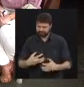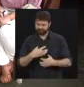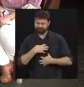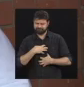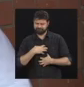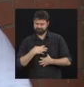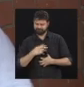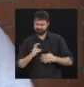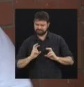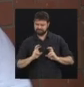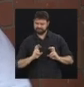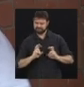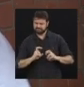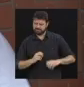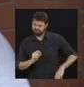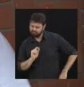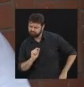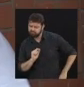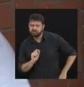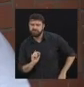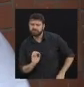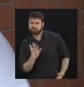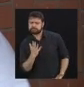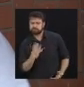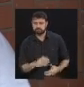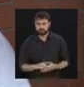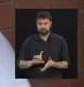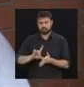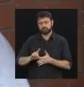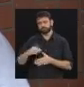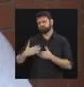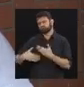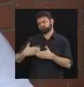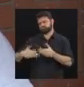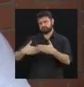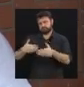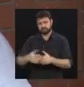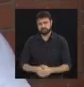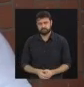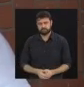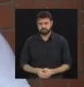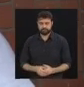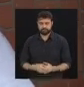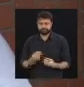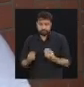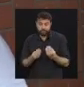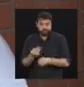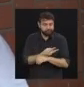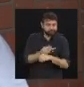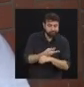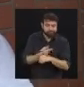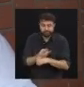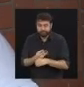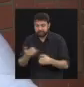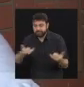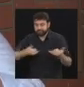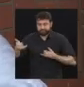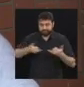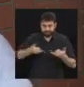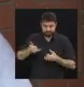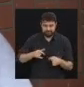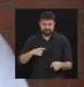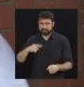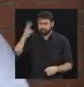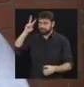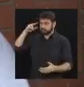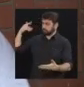deu um tranco, né? E, bom, mas depois a solução é correr atrás, né? Tem toda uma